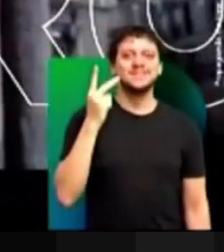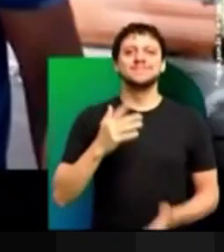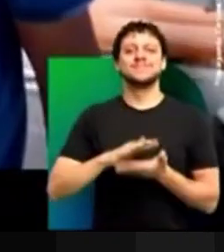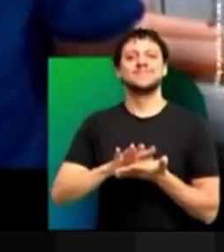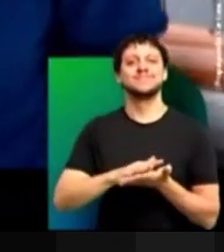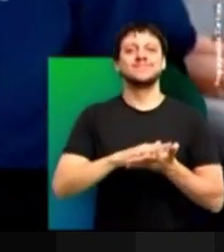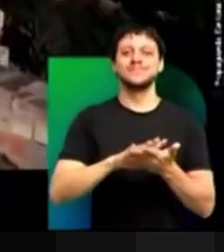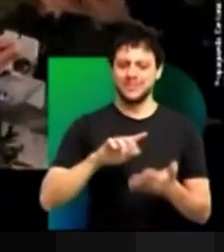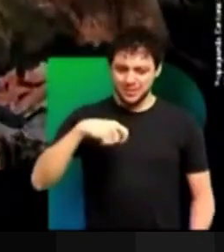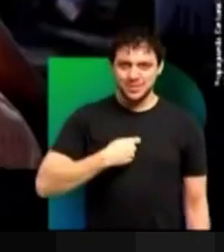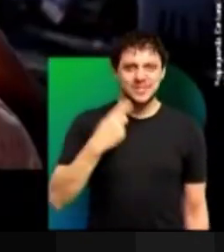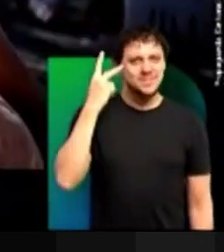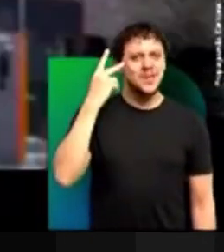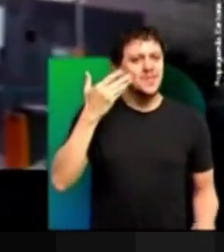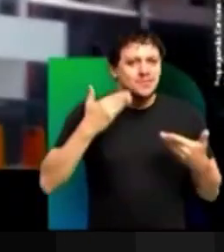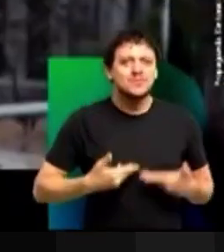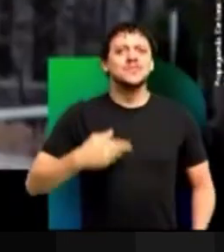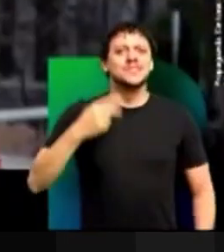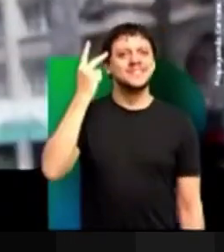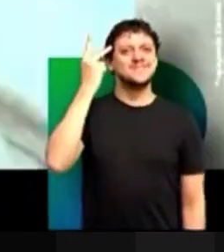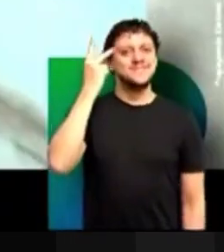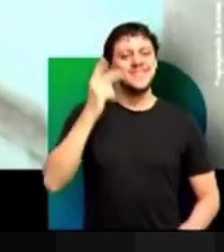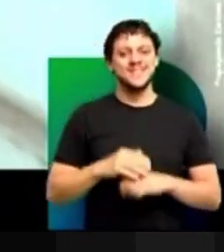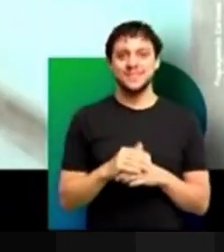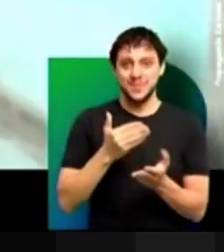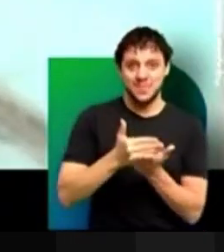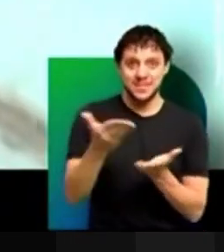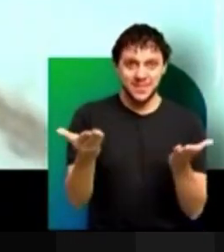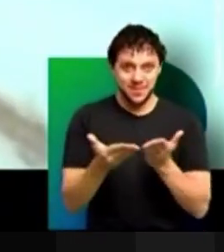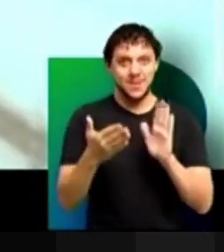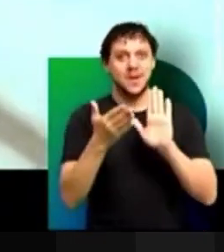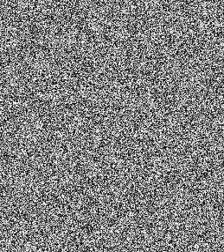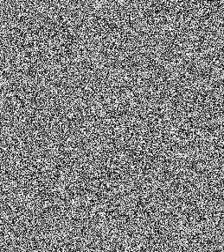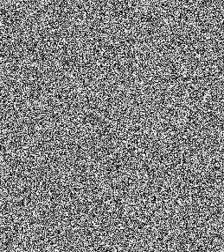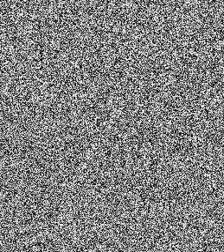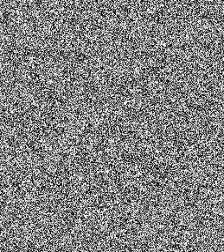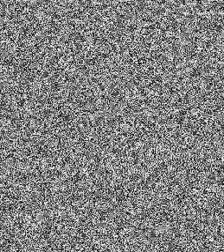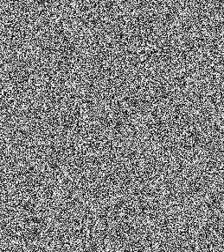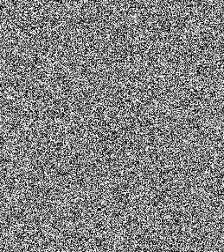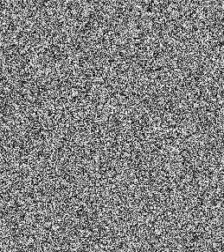São Paulo. Eu sou São Paulo. Eu sou São Paulo.